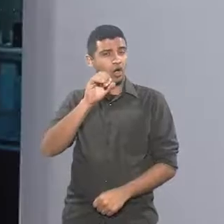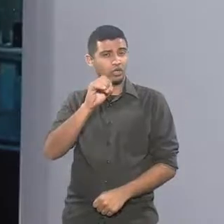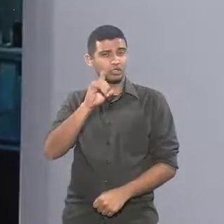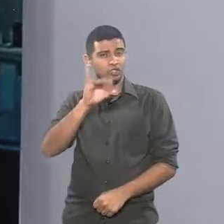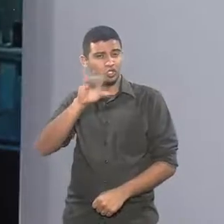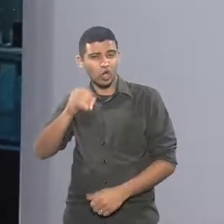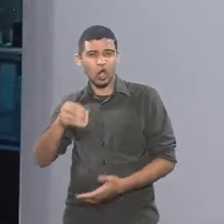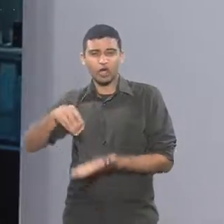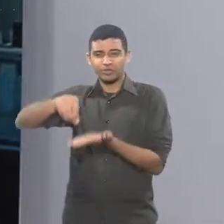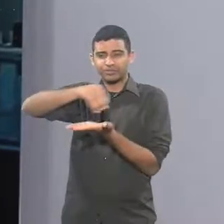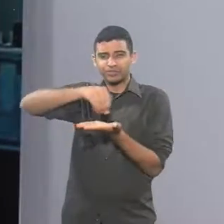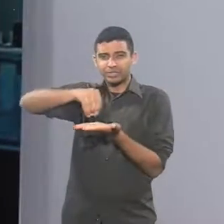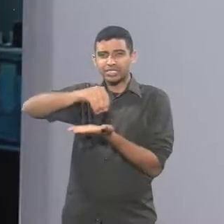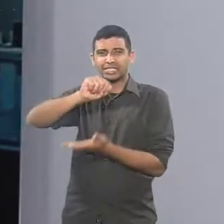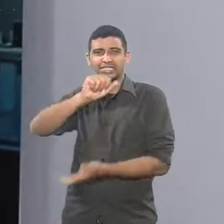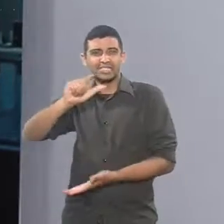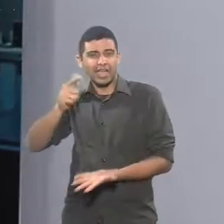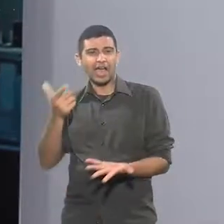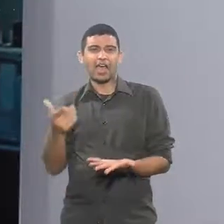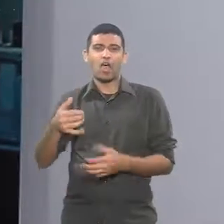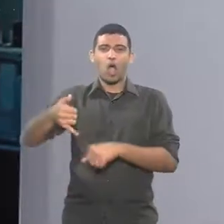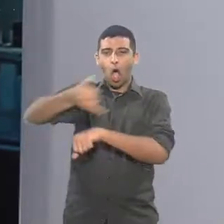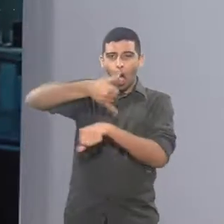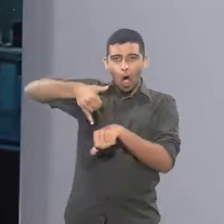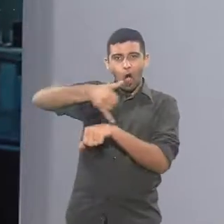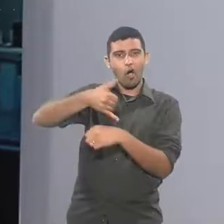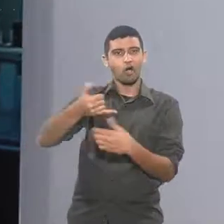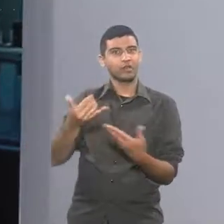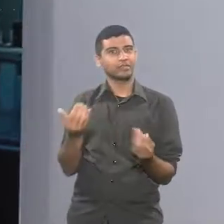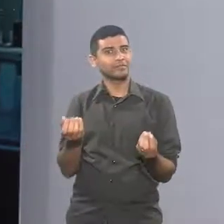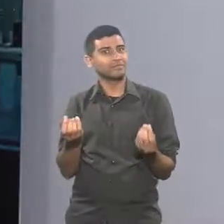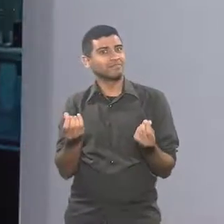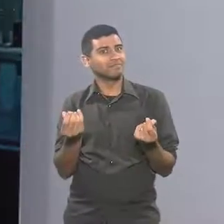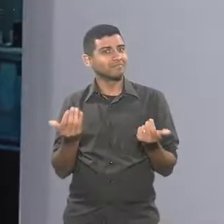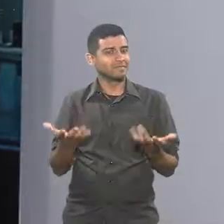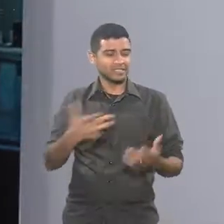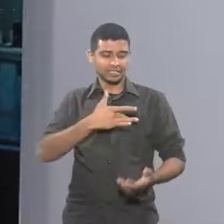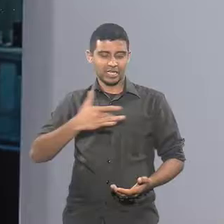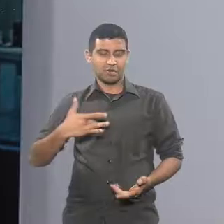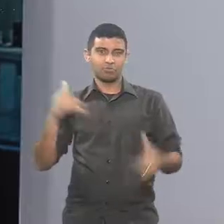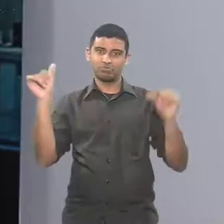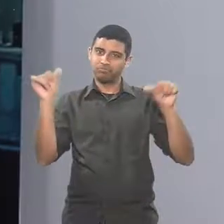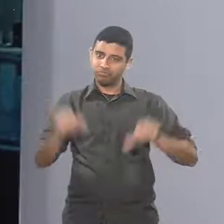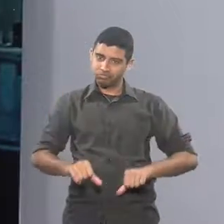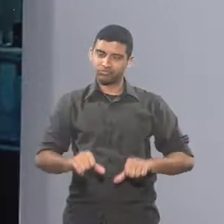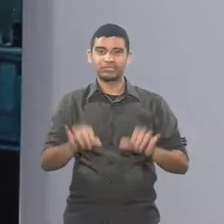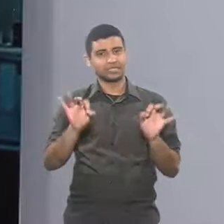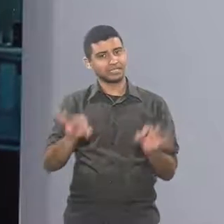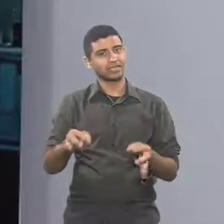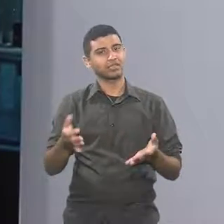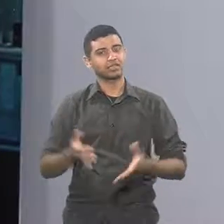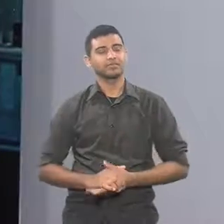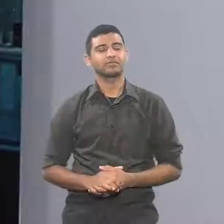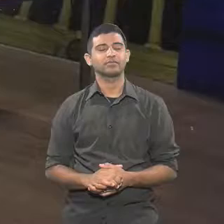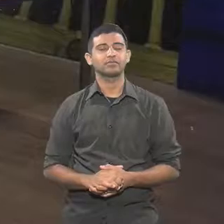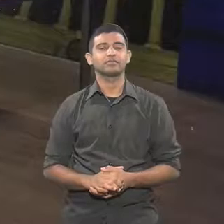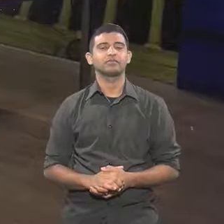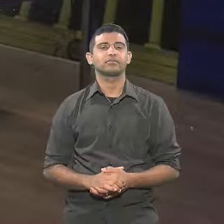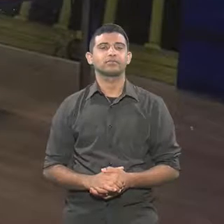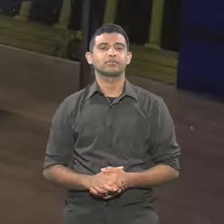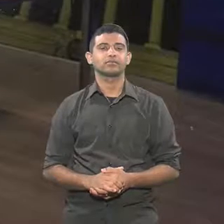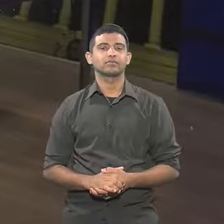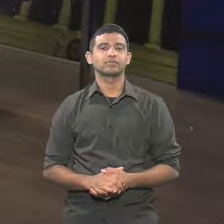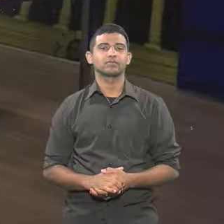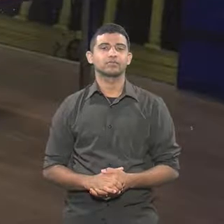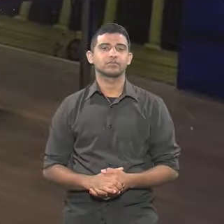mais sal, pode ter mais óleo, e isso afeta na saúde das pessoas, com toda certeza. E aí a gente